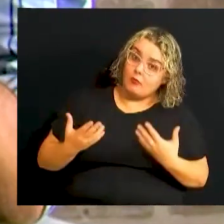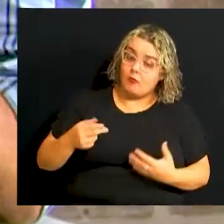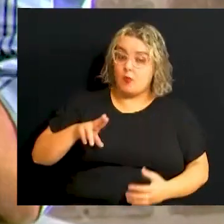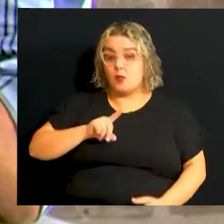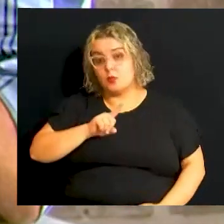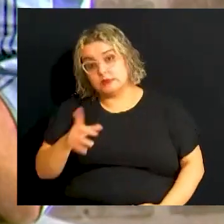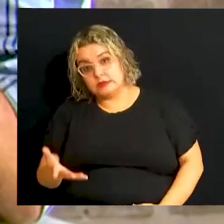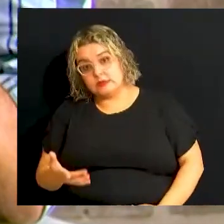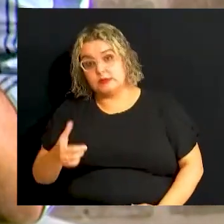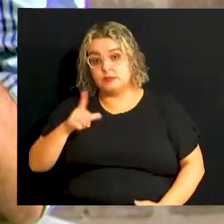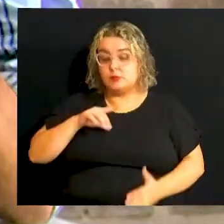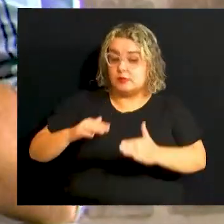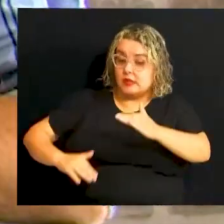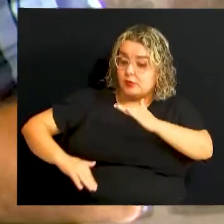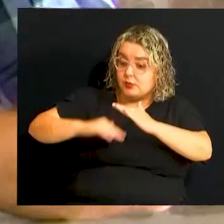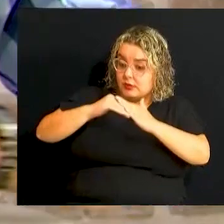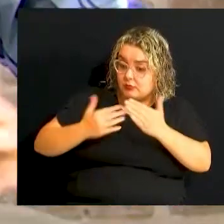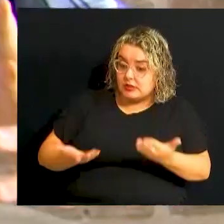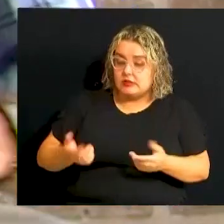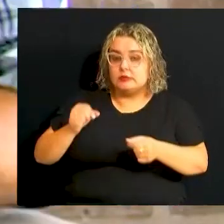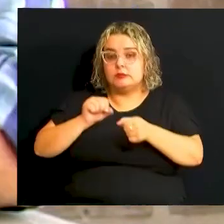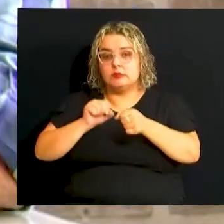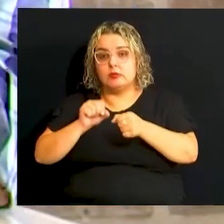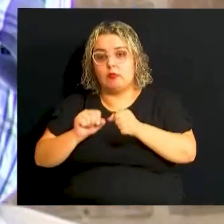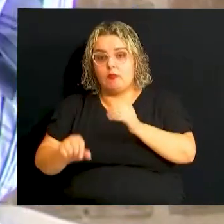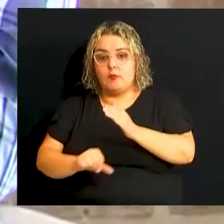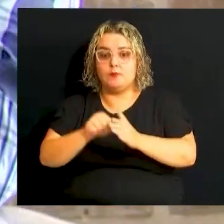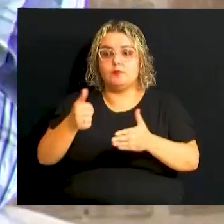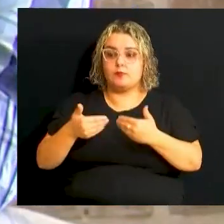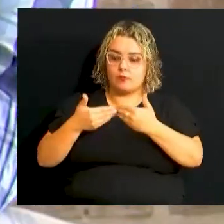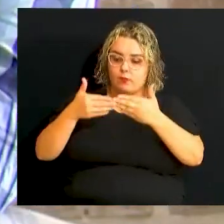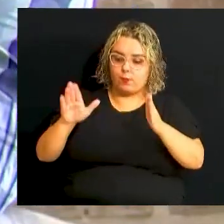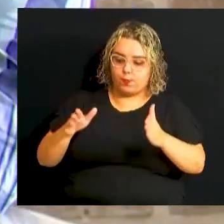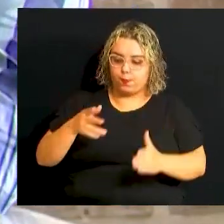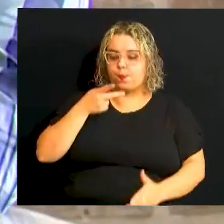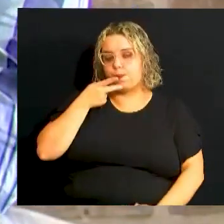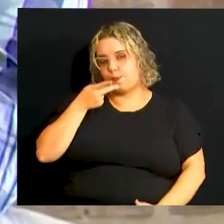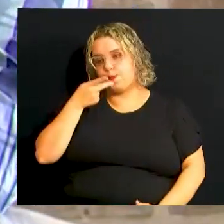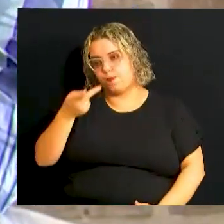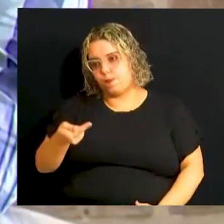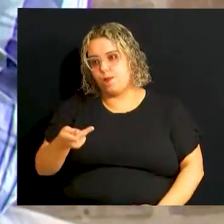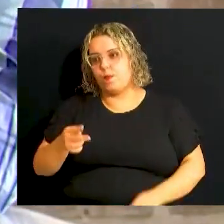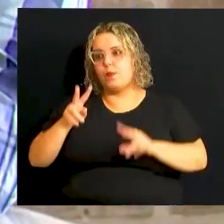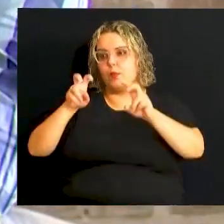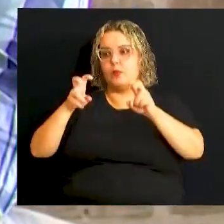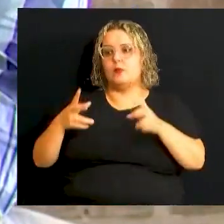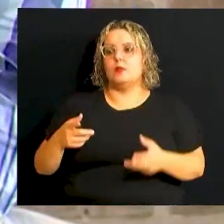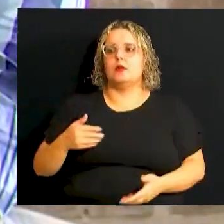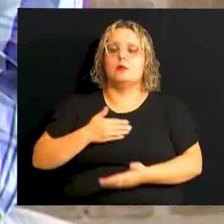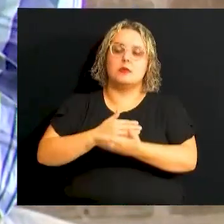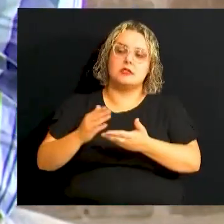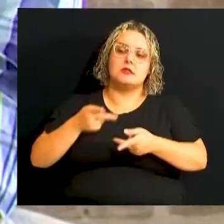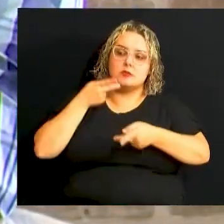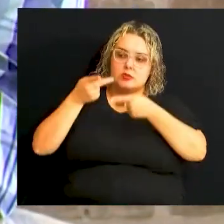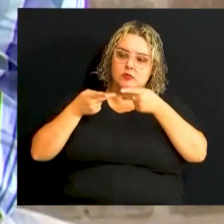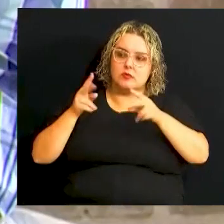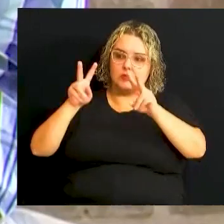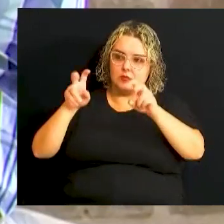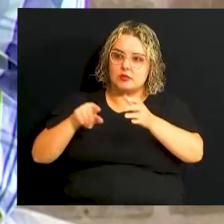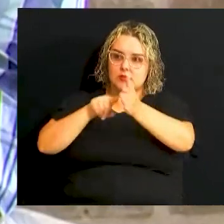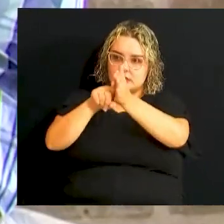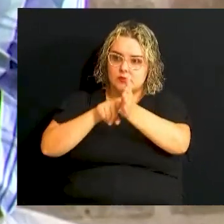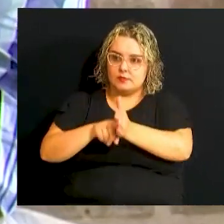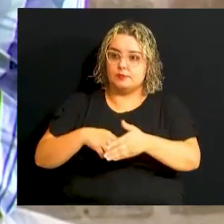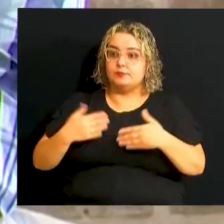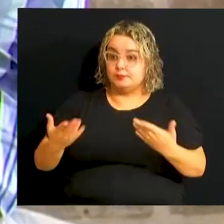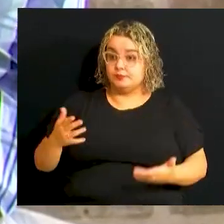um limite. Enfim, gostaria que você fizesse primeiramente uma abertura a respeito do assunto para a gente entrar nas questões. Por